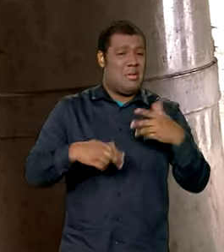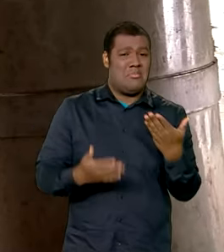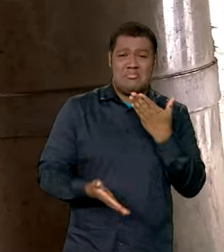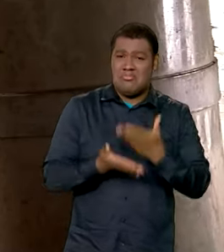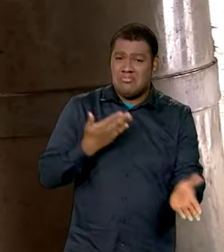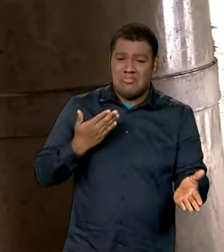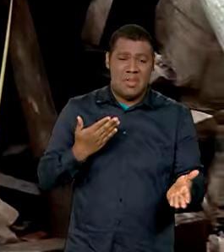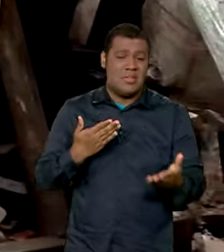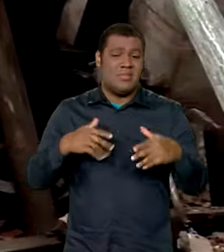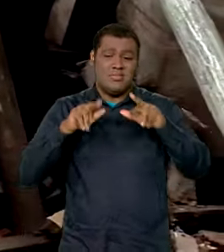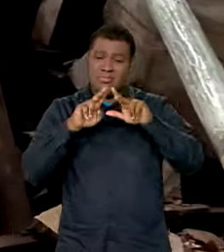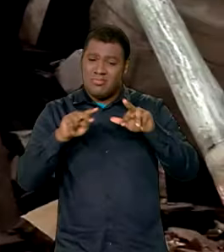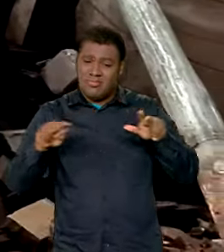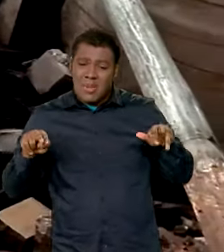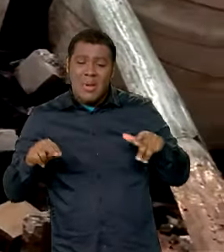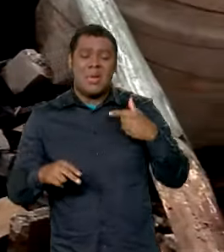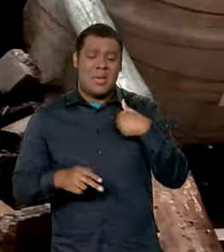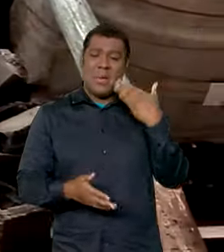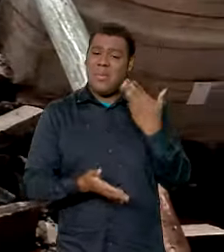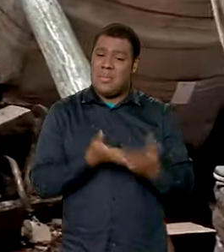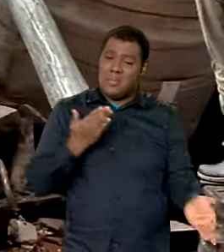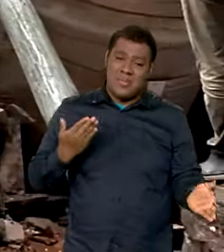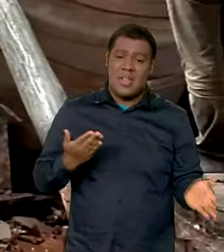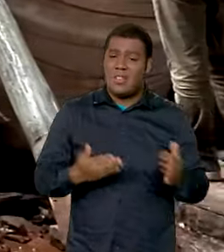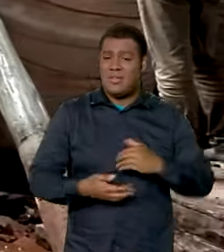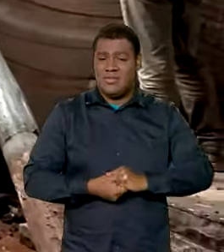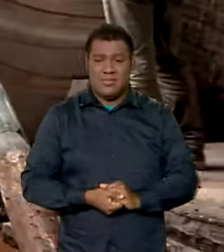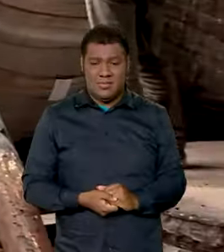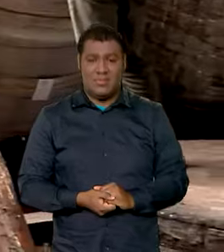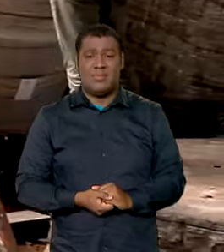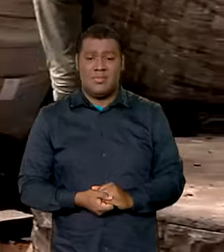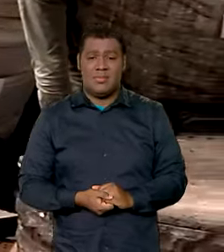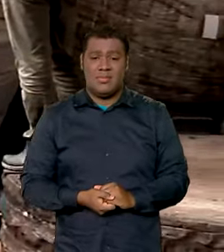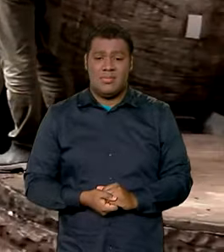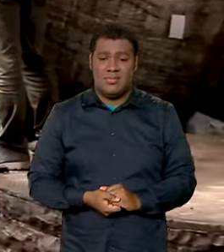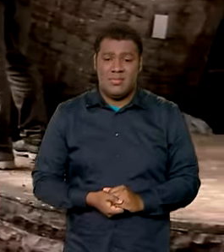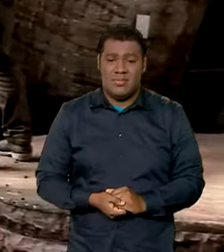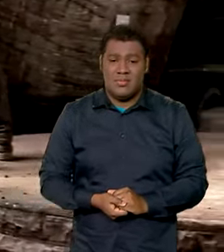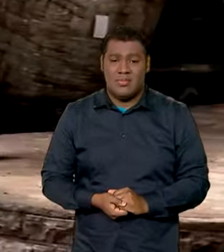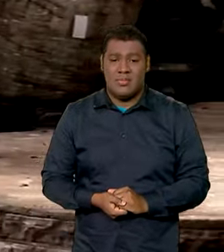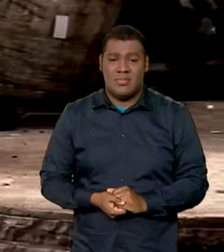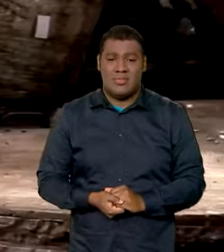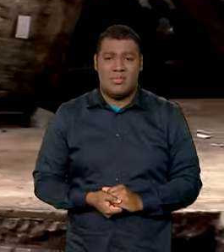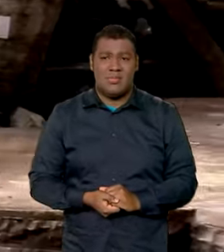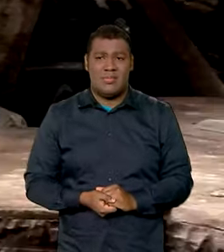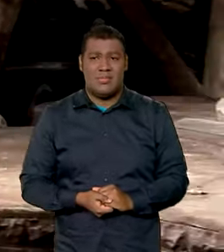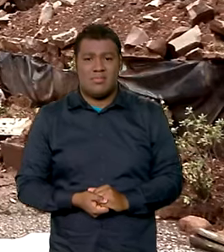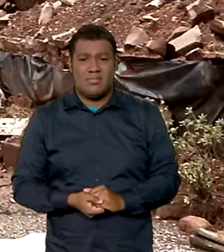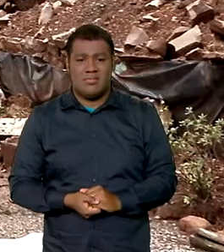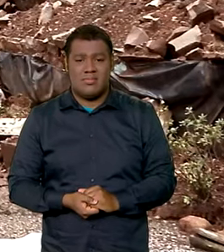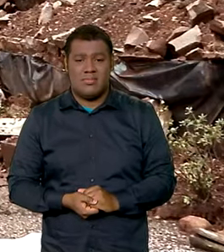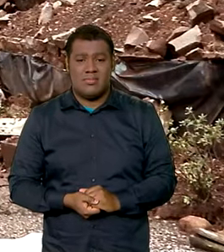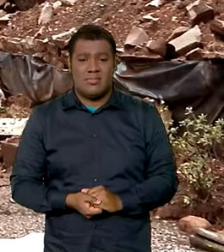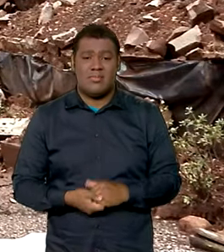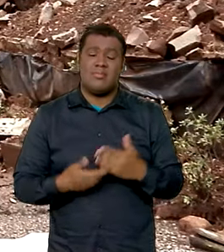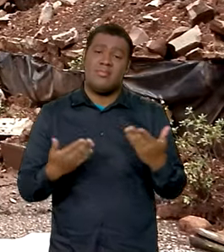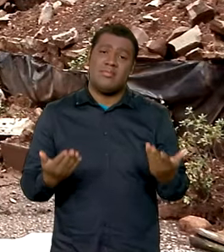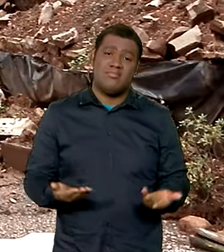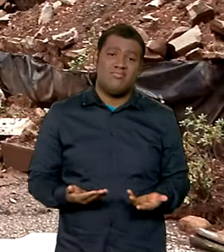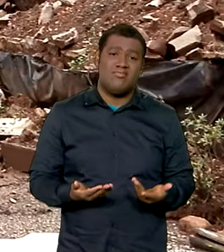enfim, inúmeros custos que a gente não tinha e que apareceram. E ao mesmo tempo, os